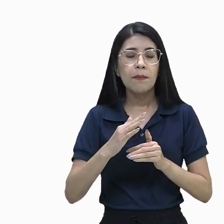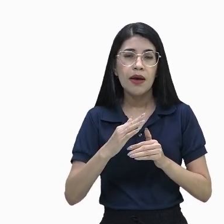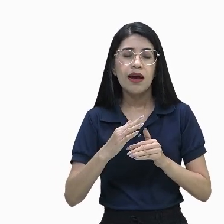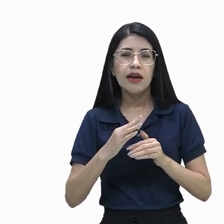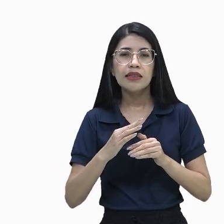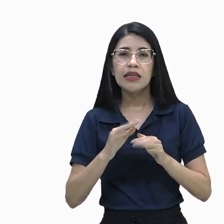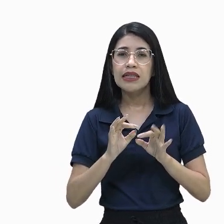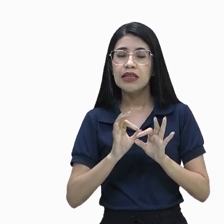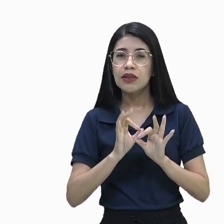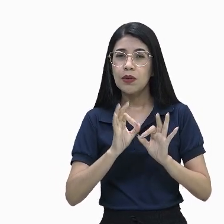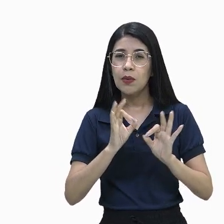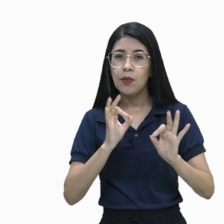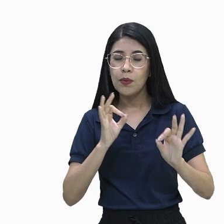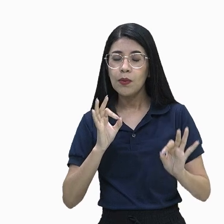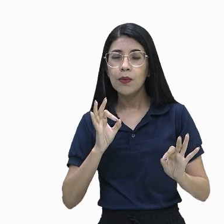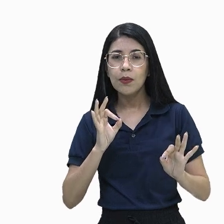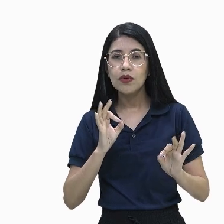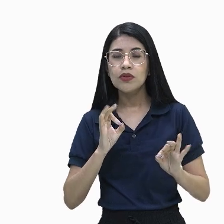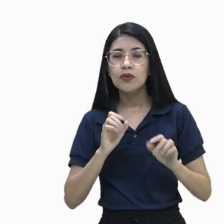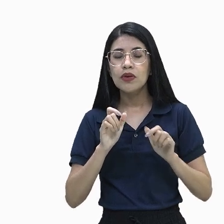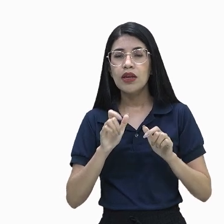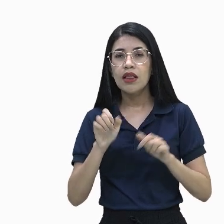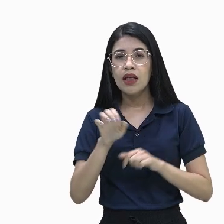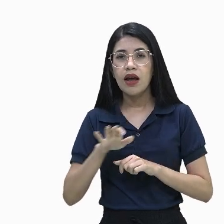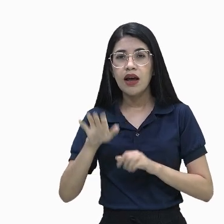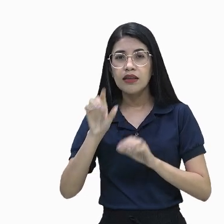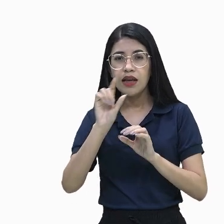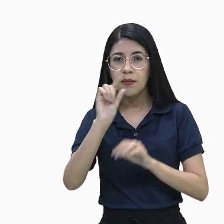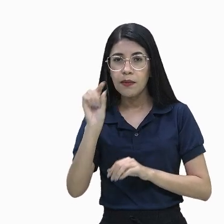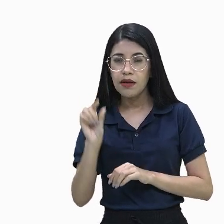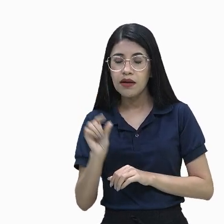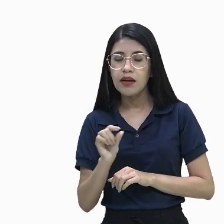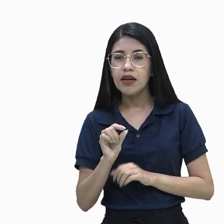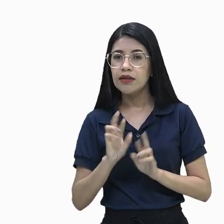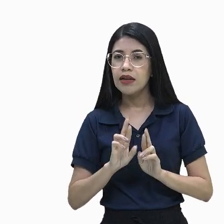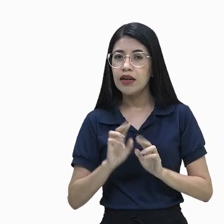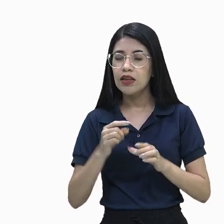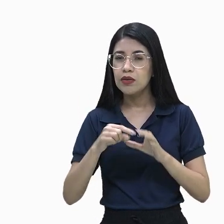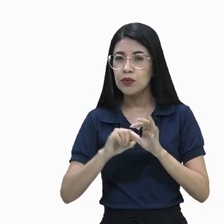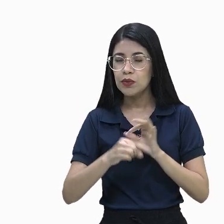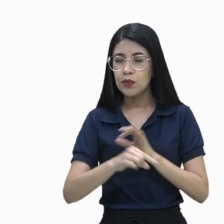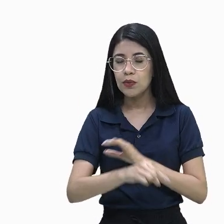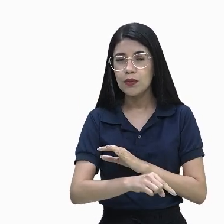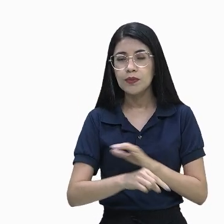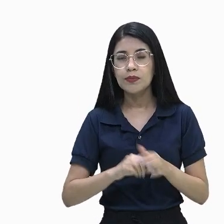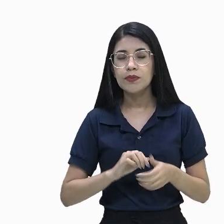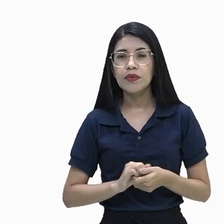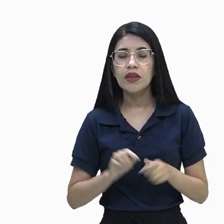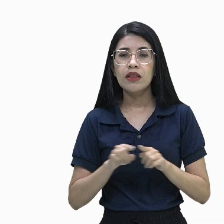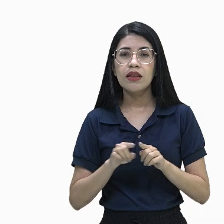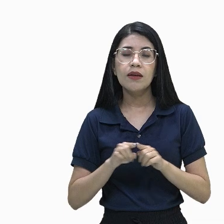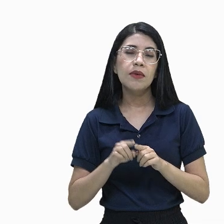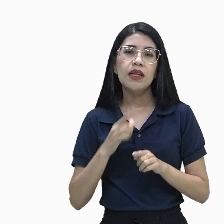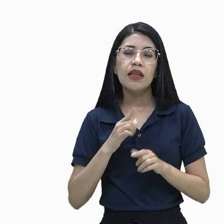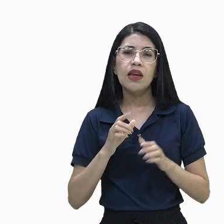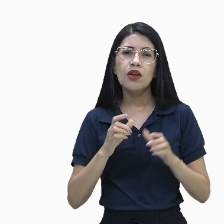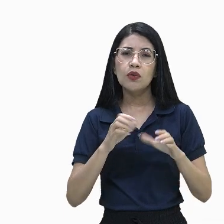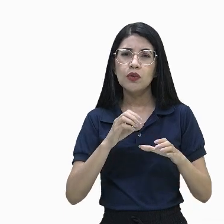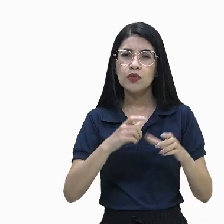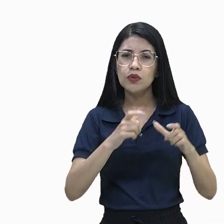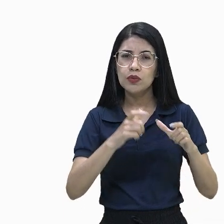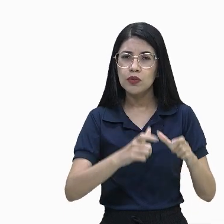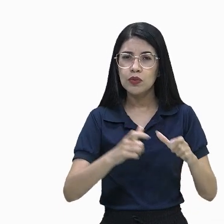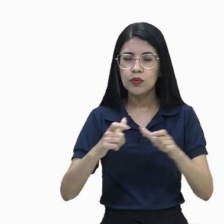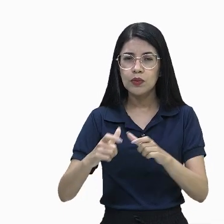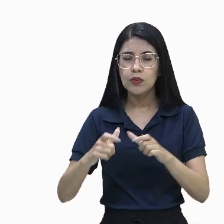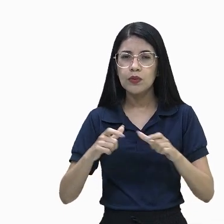mais distante de onde? Lá da orla marítima, tá bom? A gente tem ali as fossas submarinas, né? A gente tem as